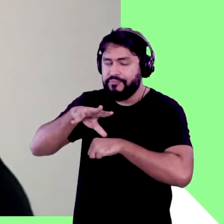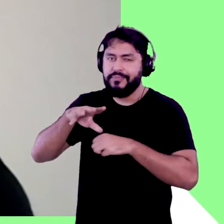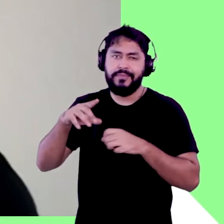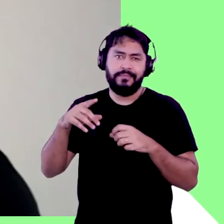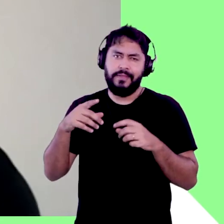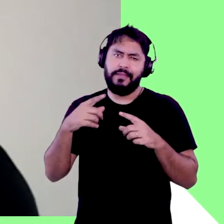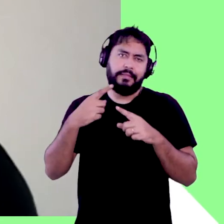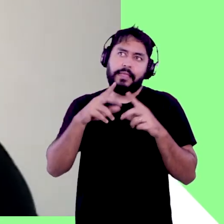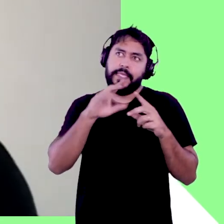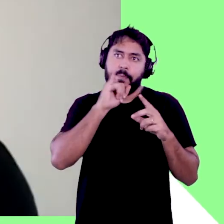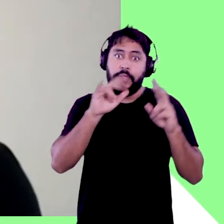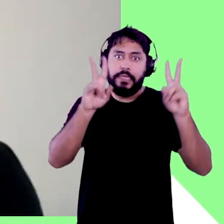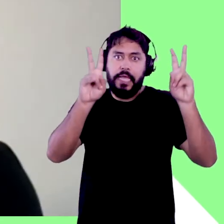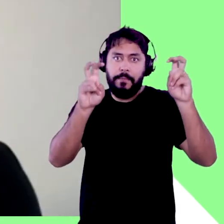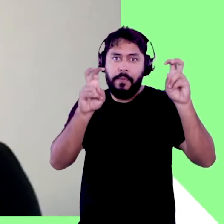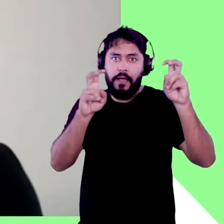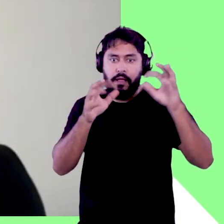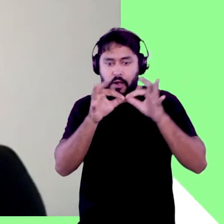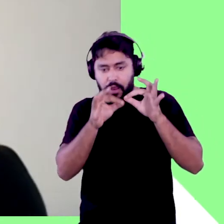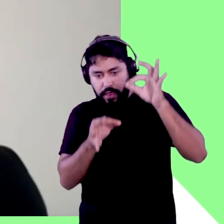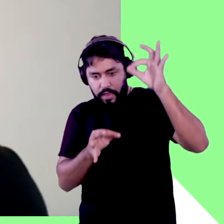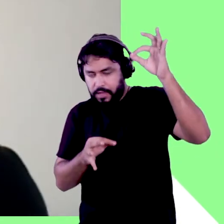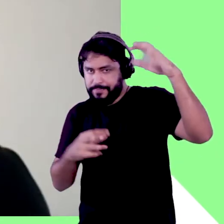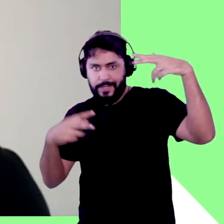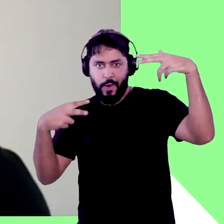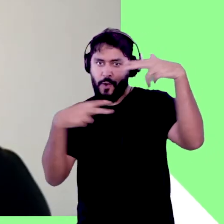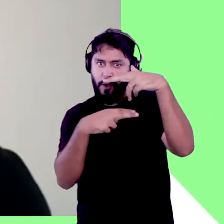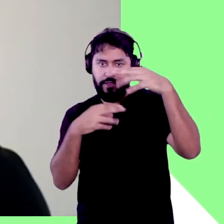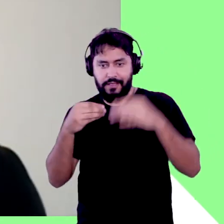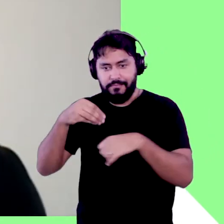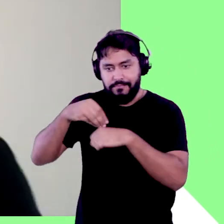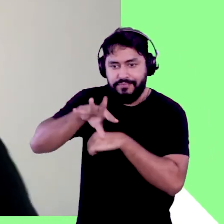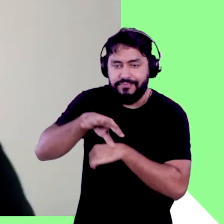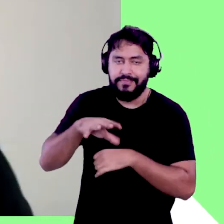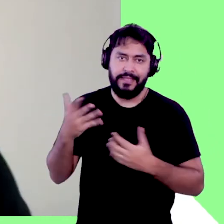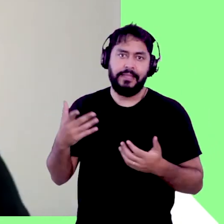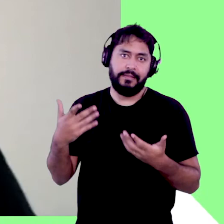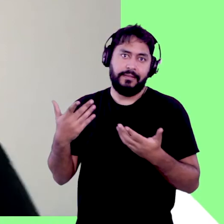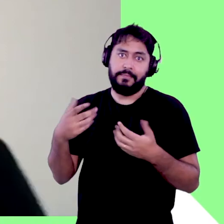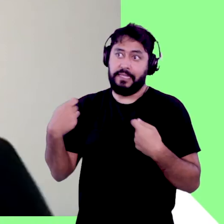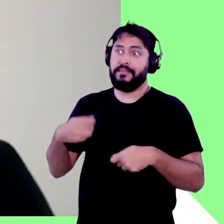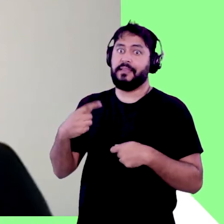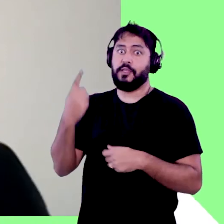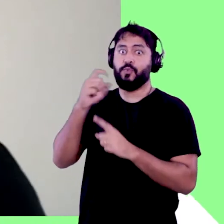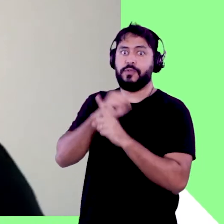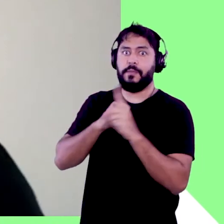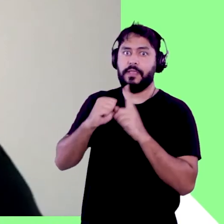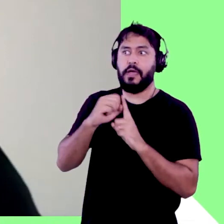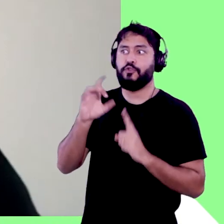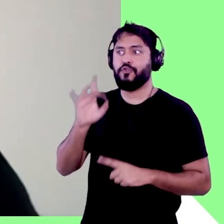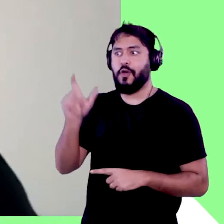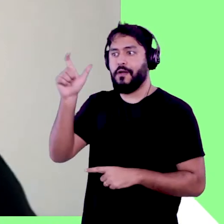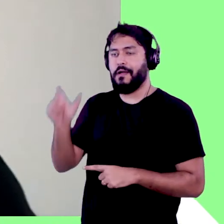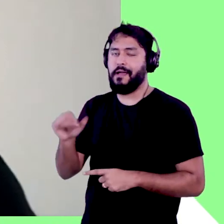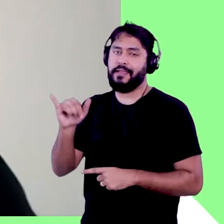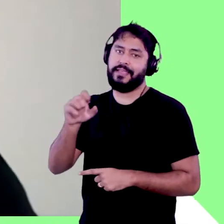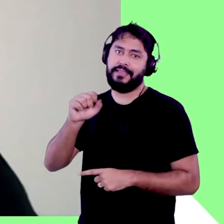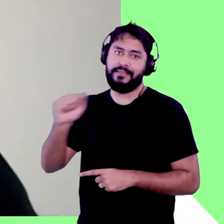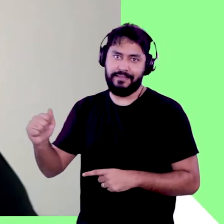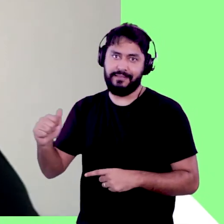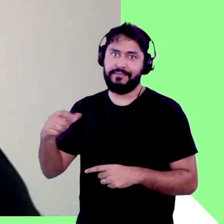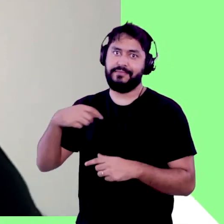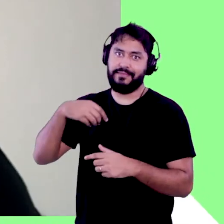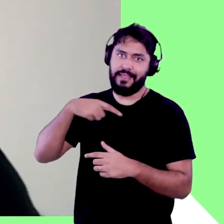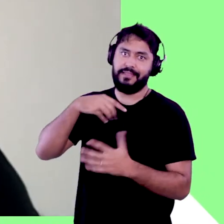a gente ficaria aqui horas conversando. Eu acho que um seminário só com a Isa, só esse tema e vários outros cases que a gente poderia